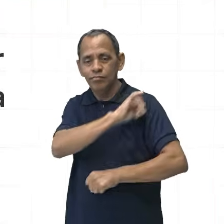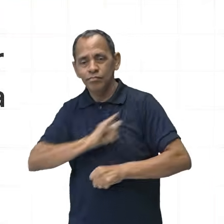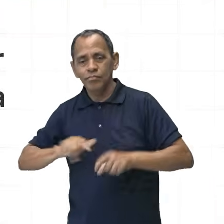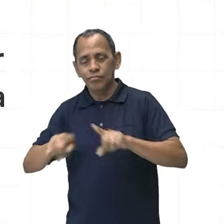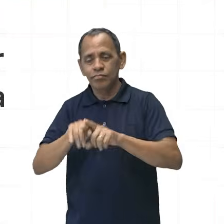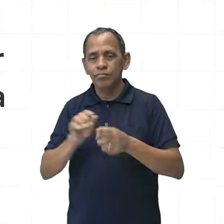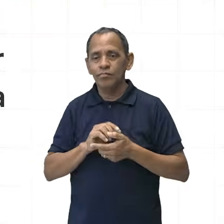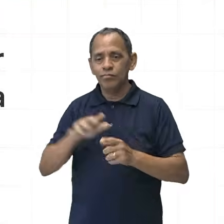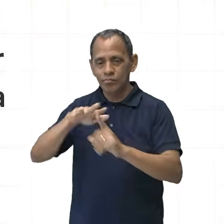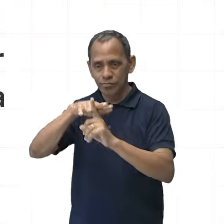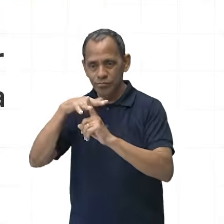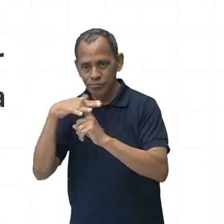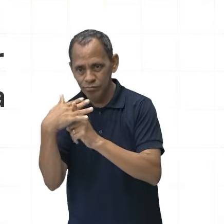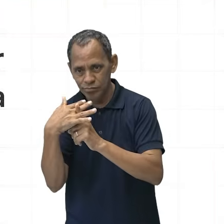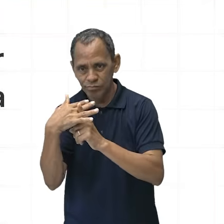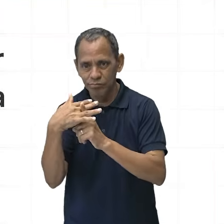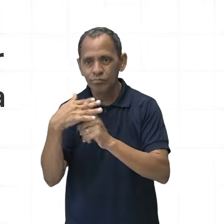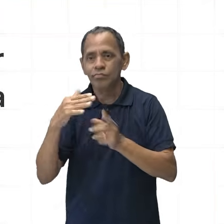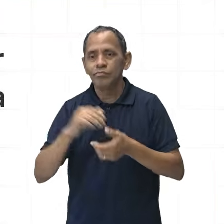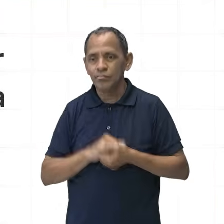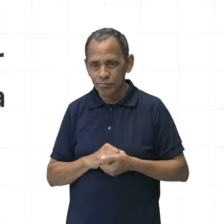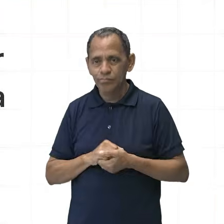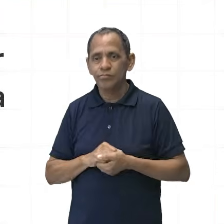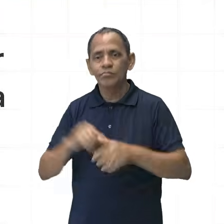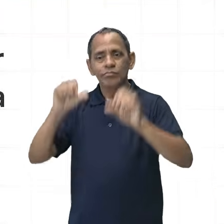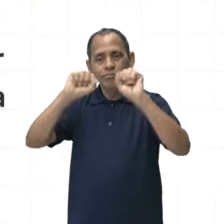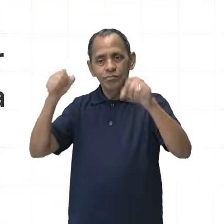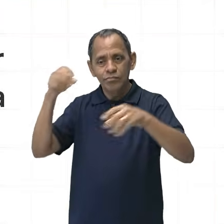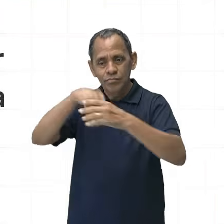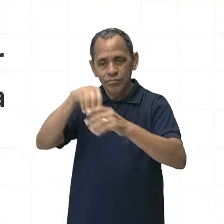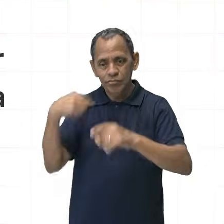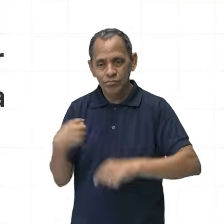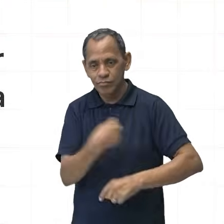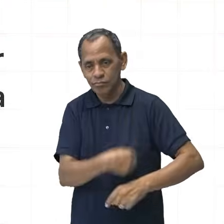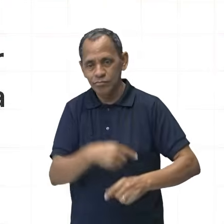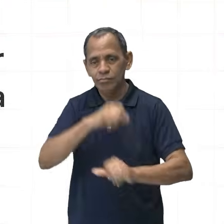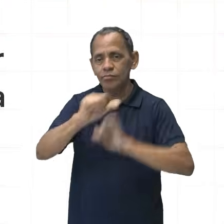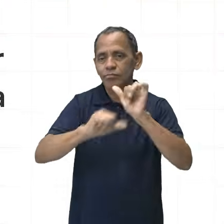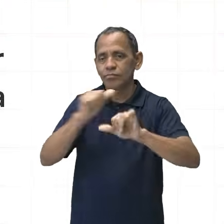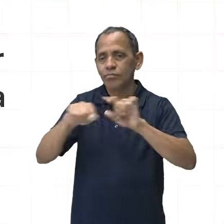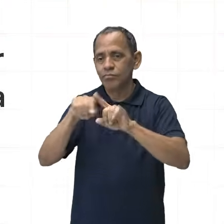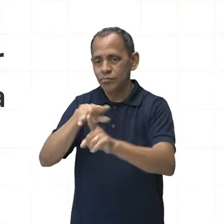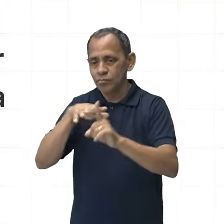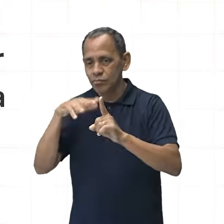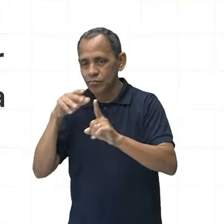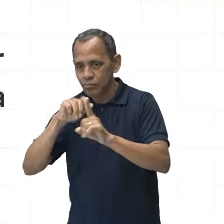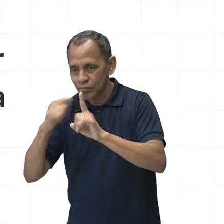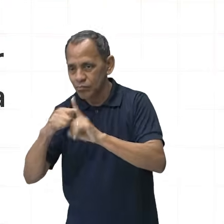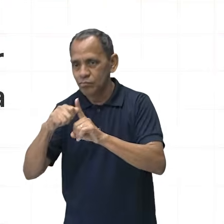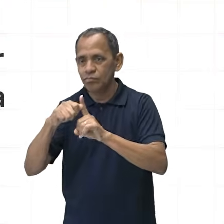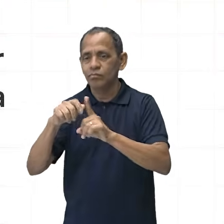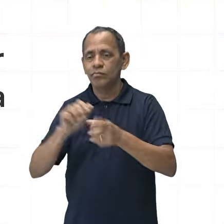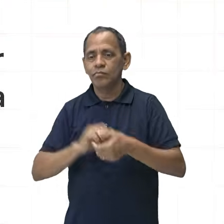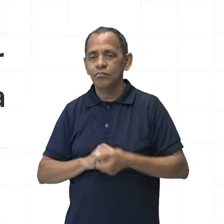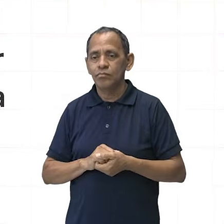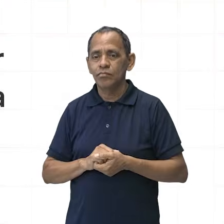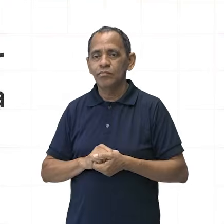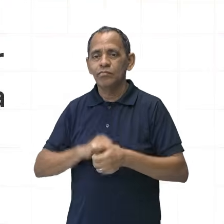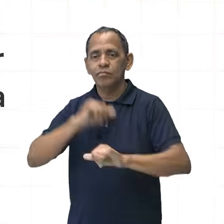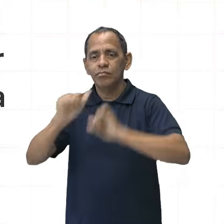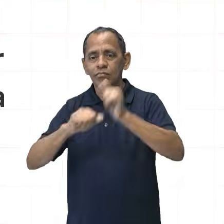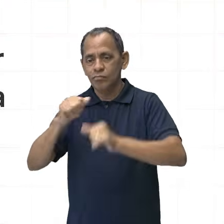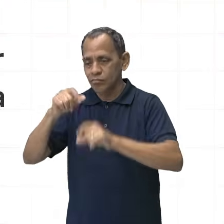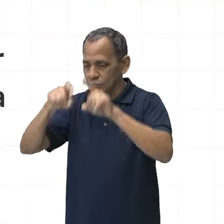como sistema político na China. Vamos observar as transformações sociais, como, por exemplo,